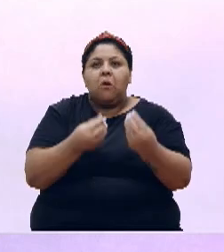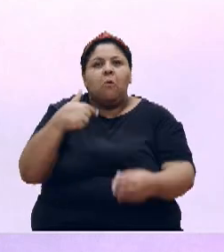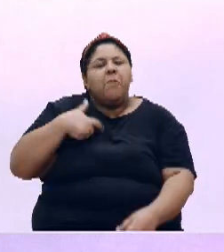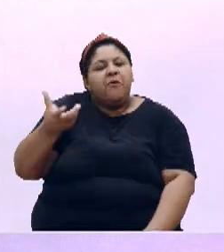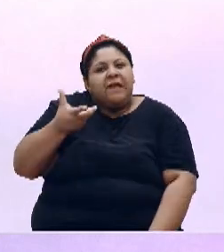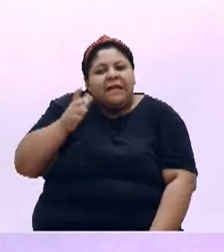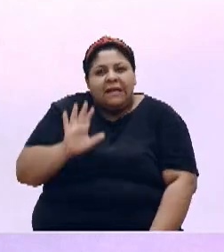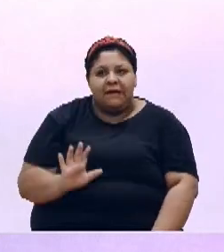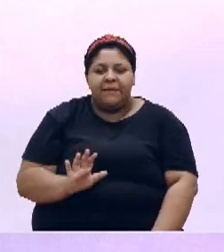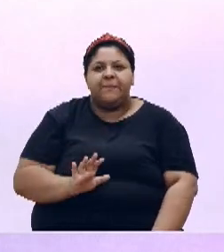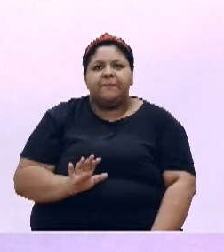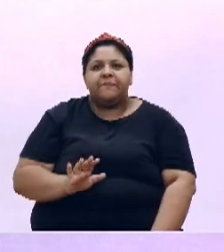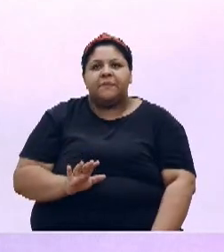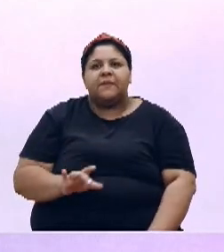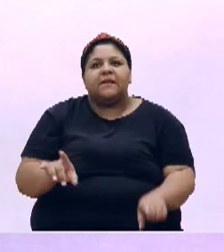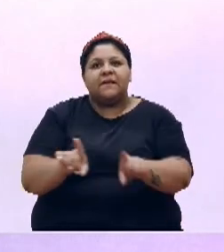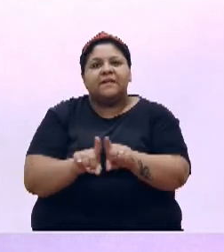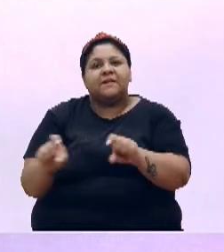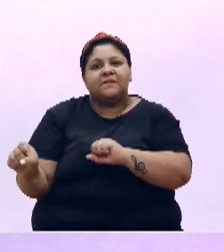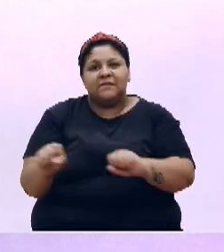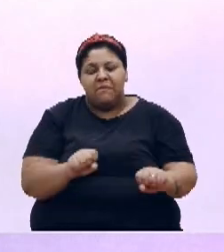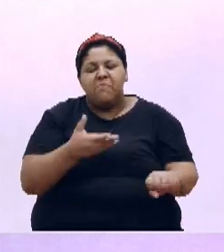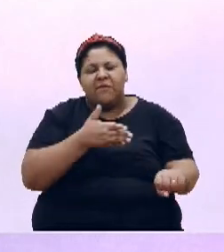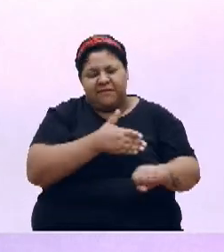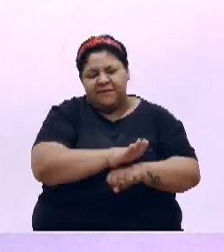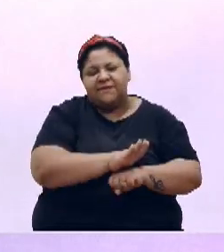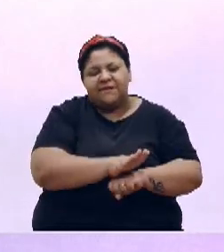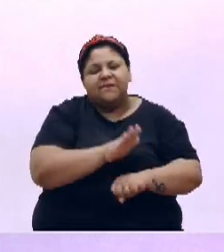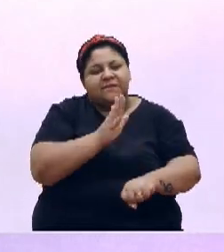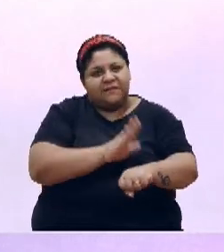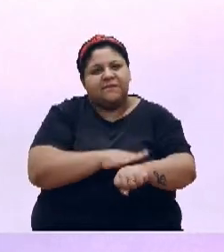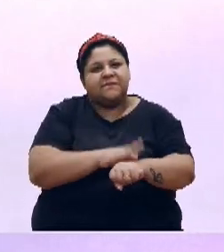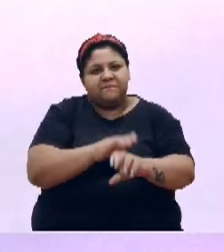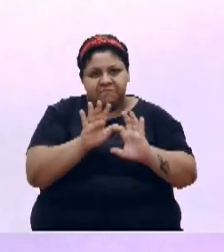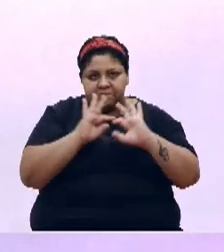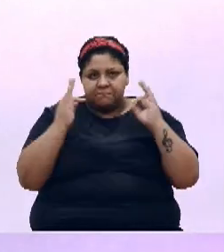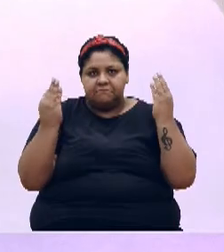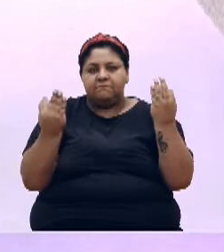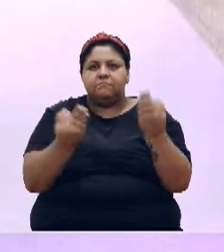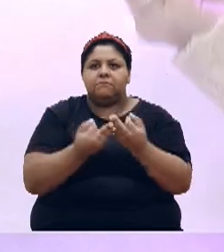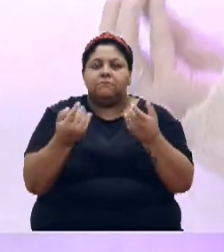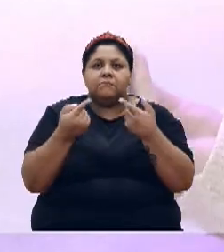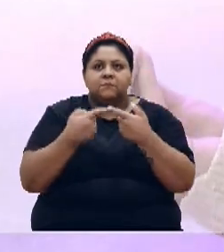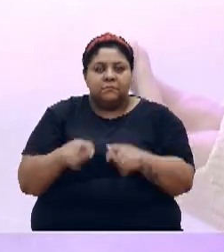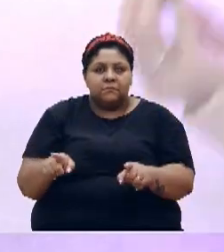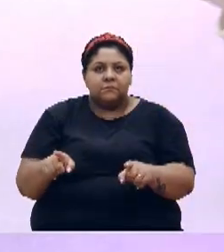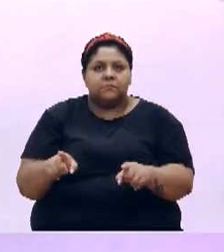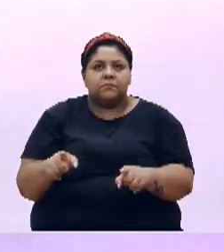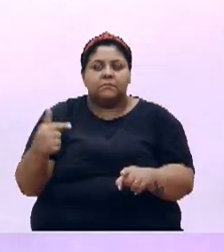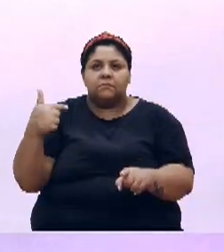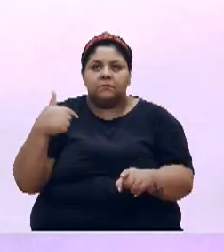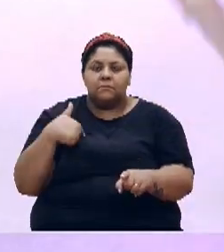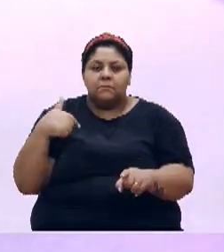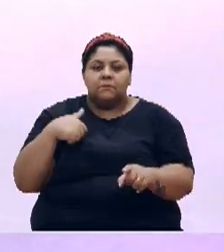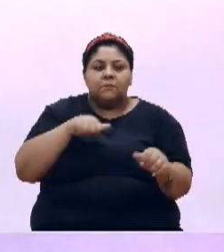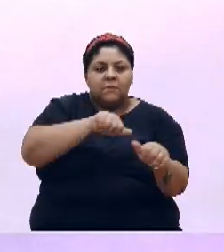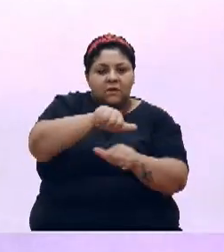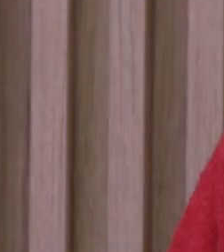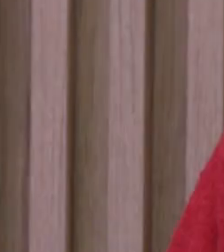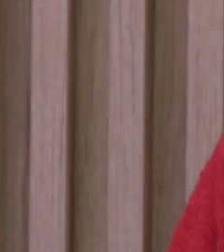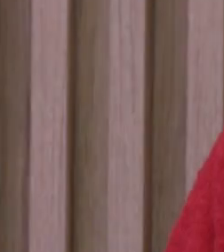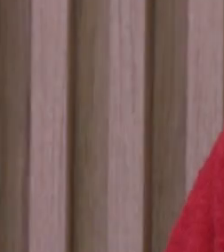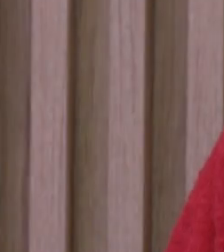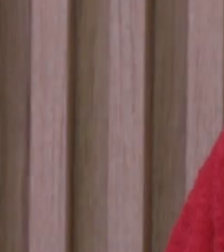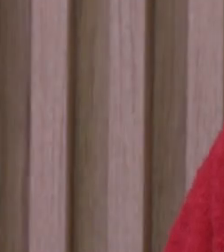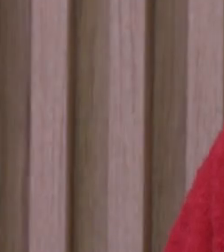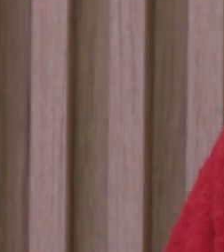queria que ela também pudesse participar desses momentos em família, mas eu ressignifico, né? Eu dou significado de